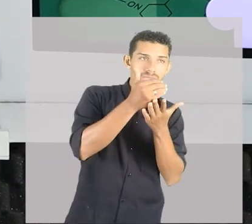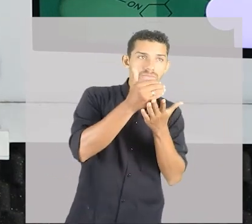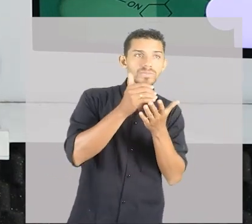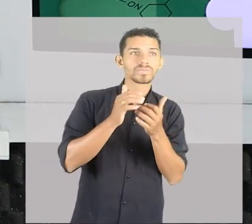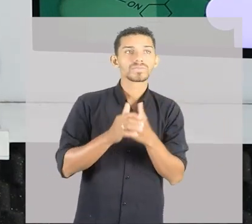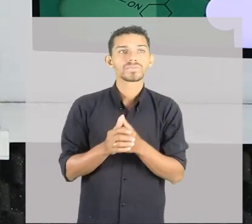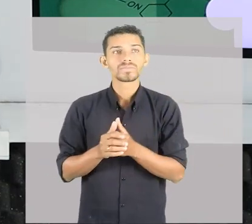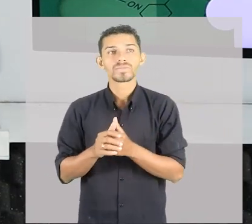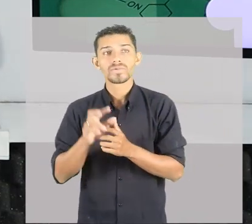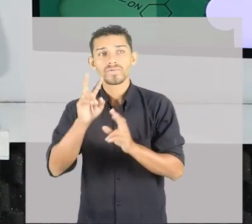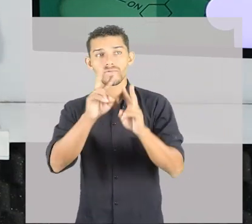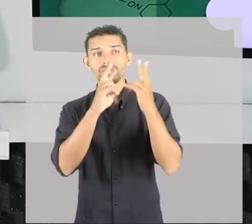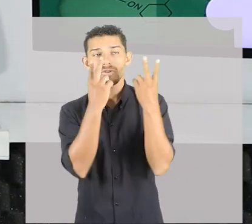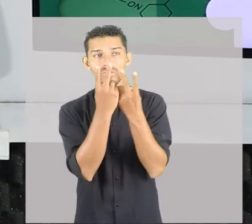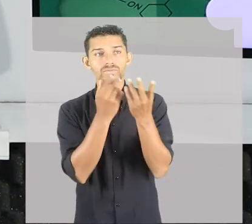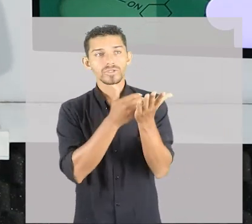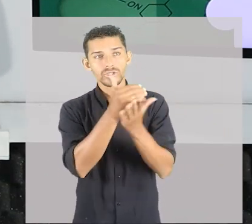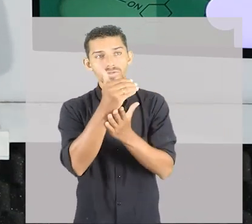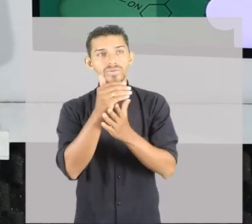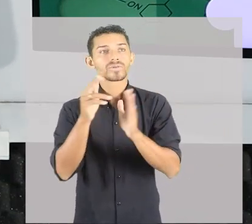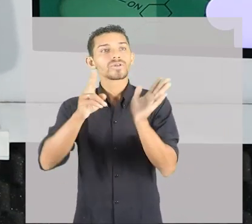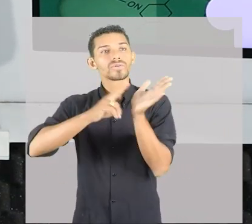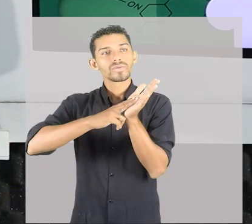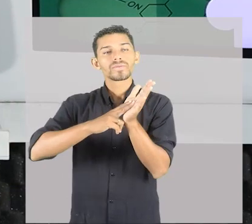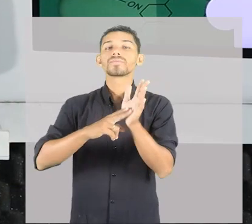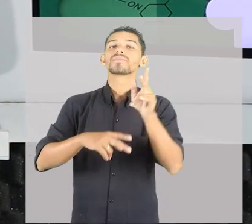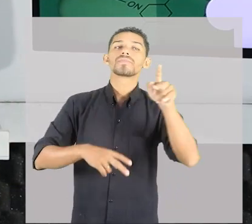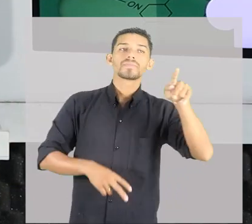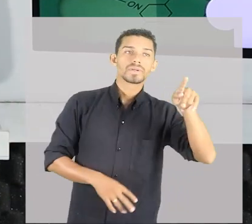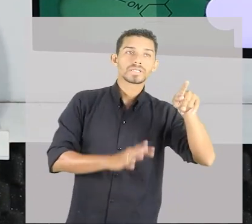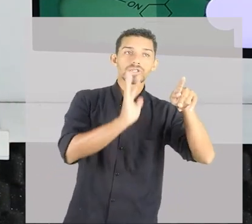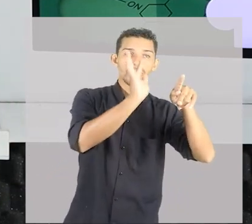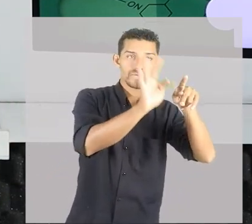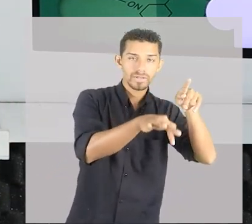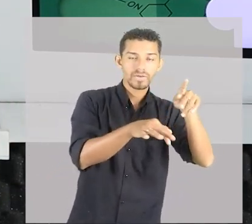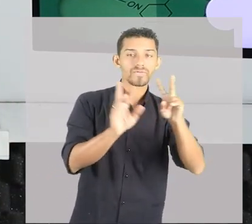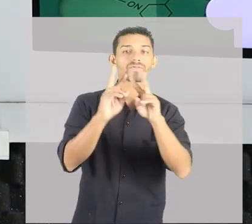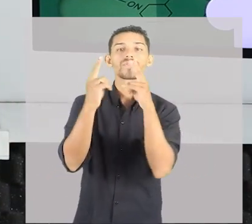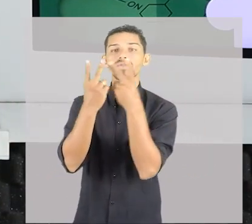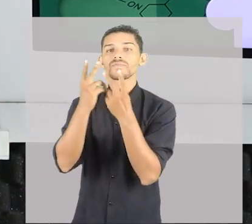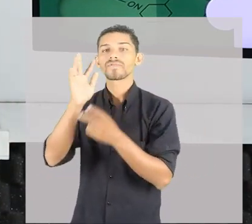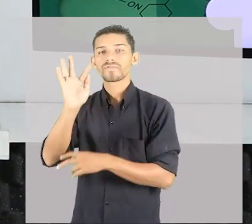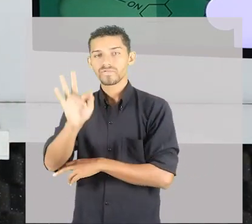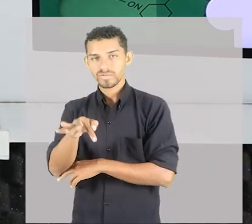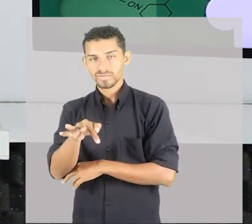vezes volume Inicial é igual a pressão final vez volume